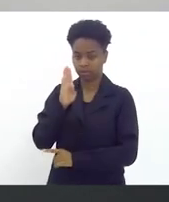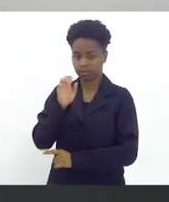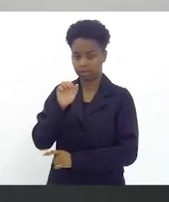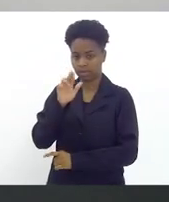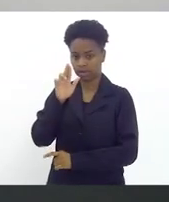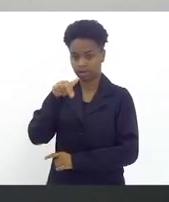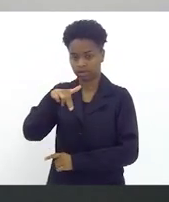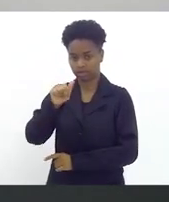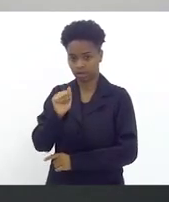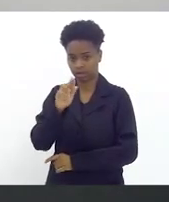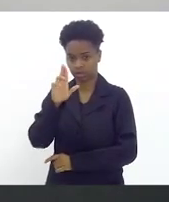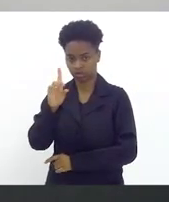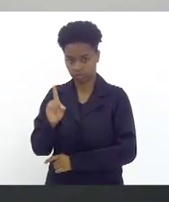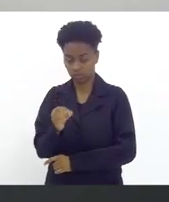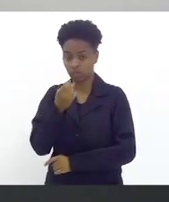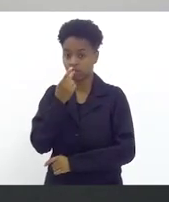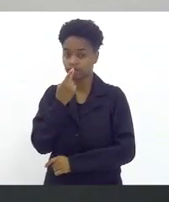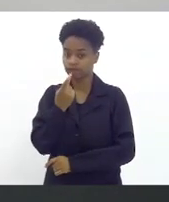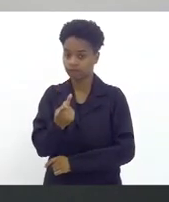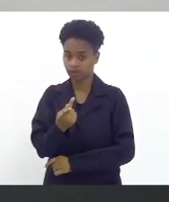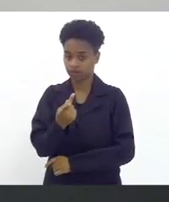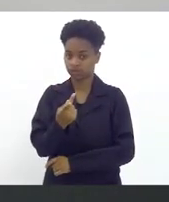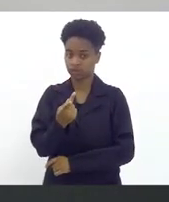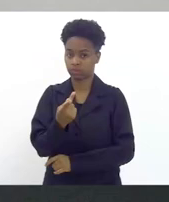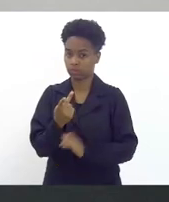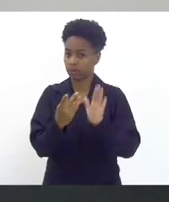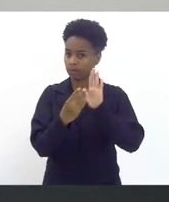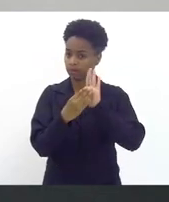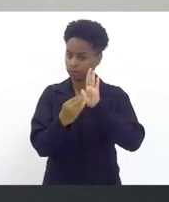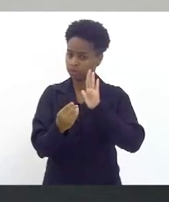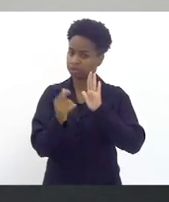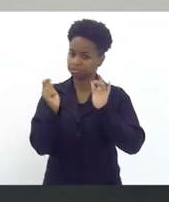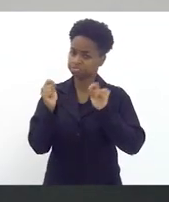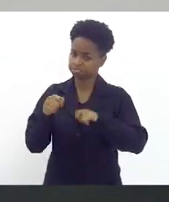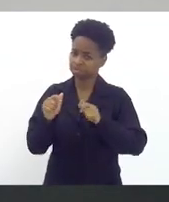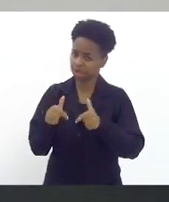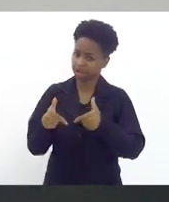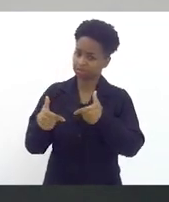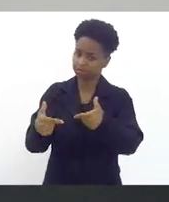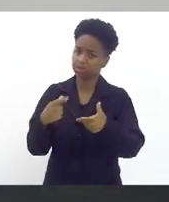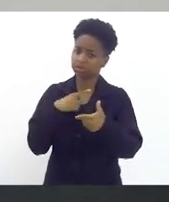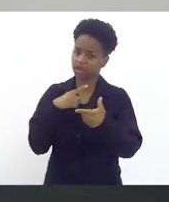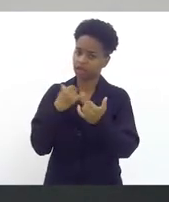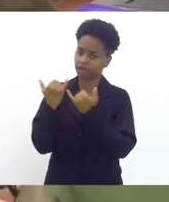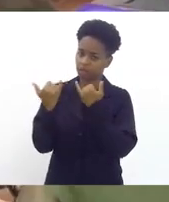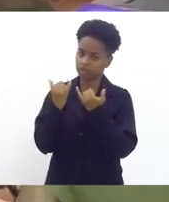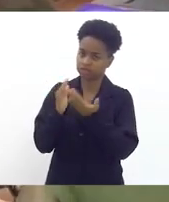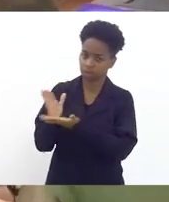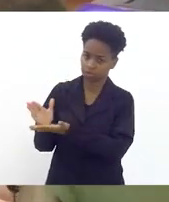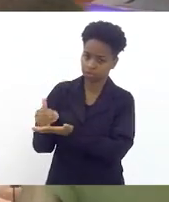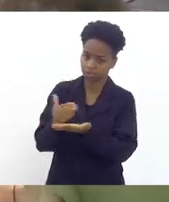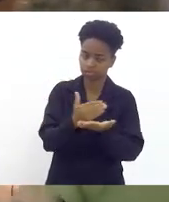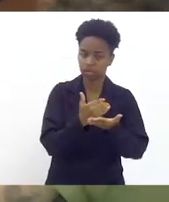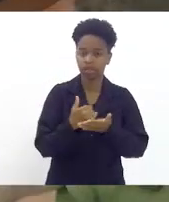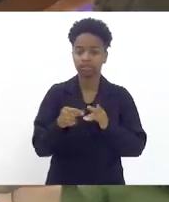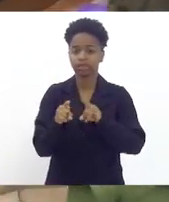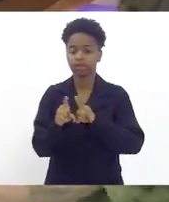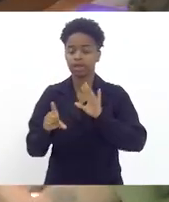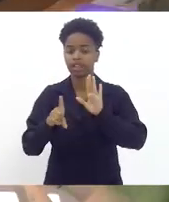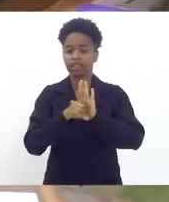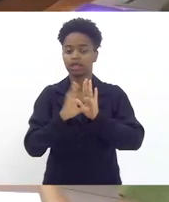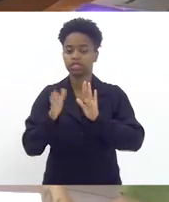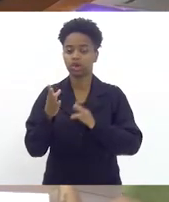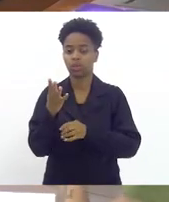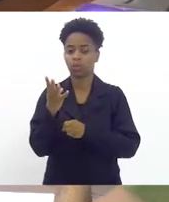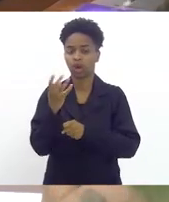né disse que um modelo tava aplicável tinha um banco de dado e que uma das questões da lei que tem quatro anos